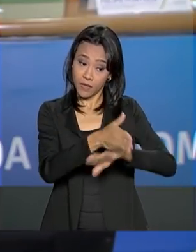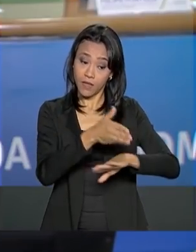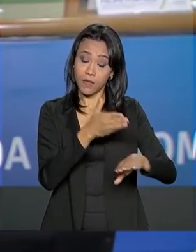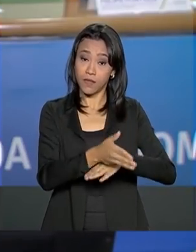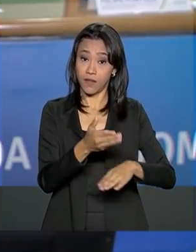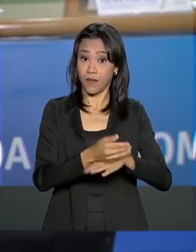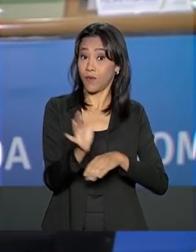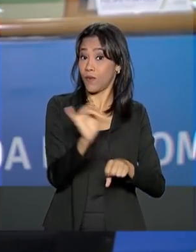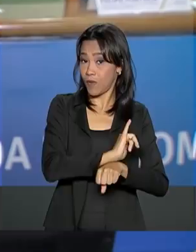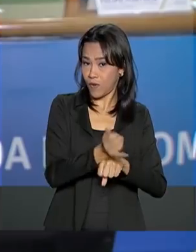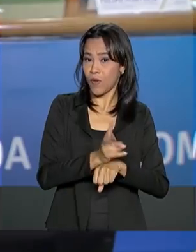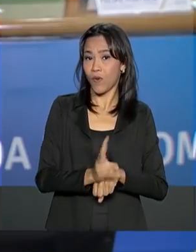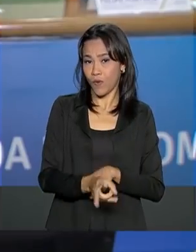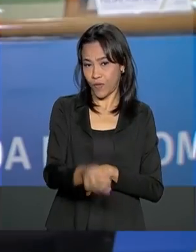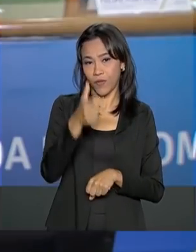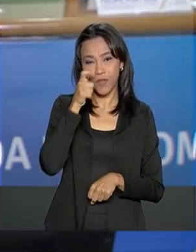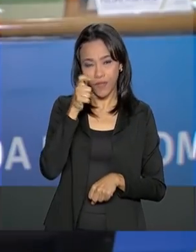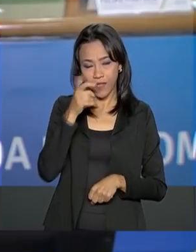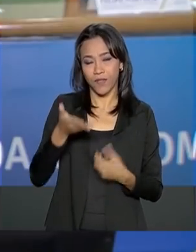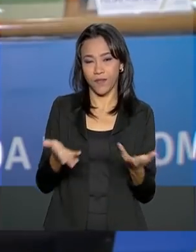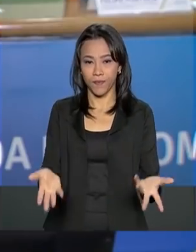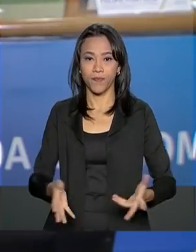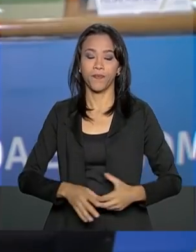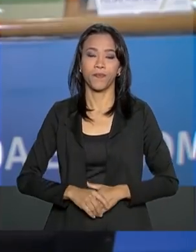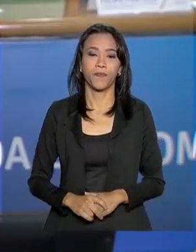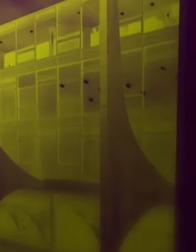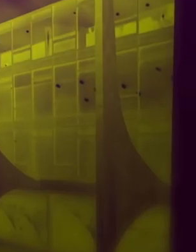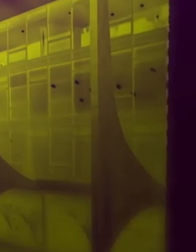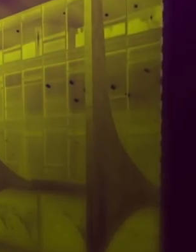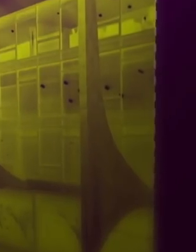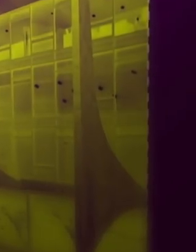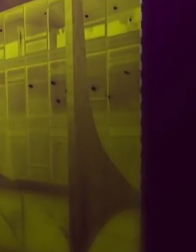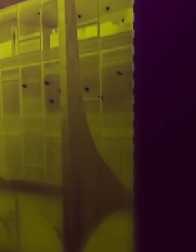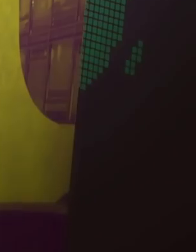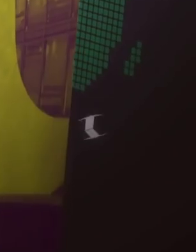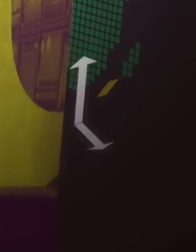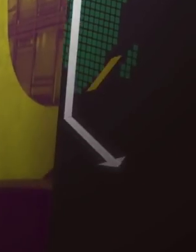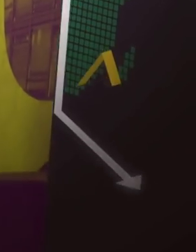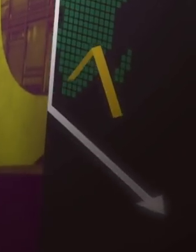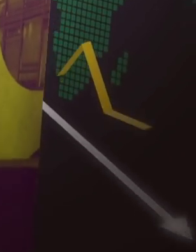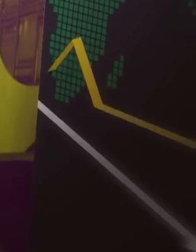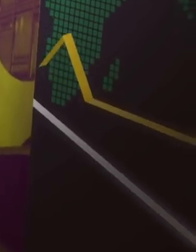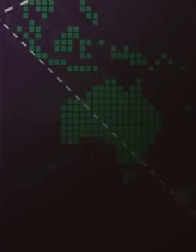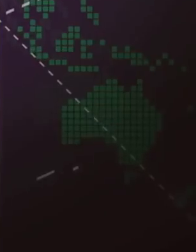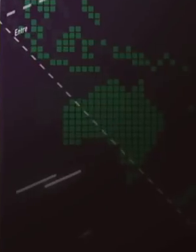Continue conosco pela TV NBR, a TV do Governo Federal.